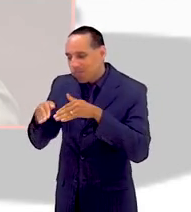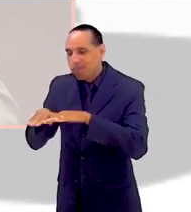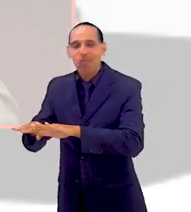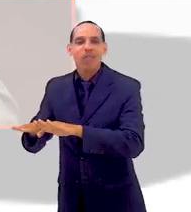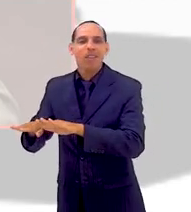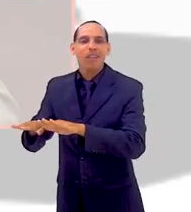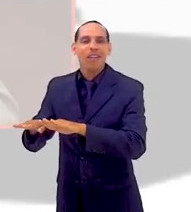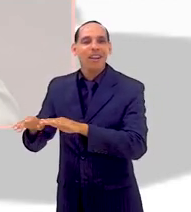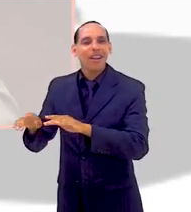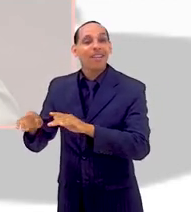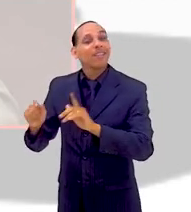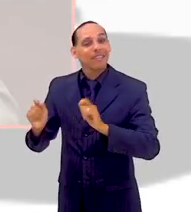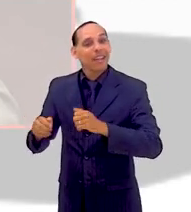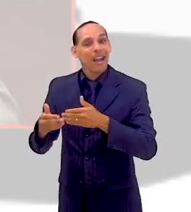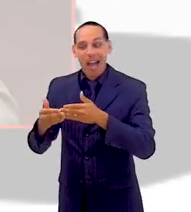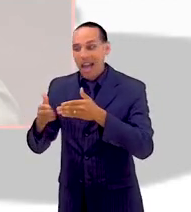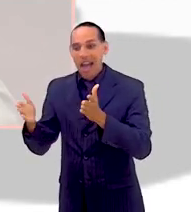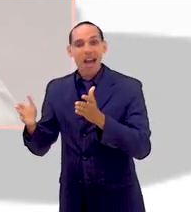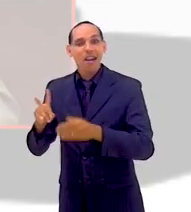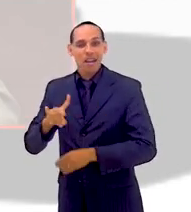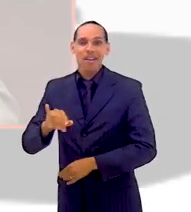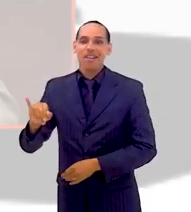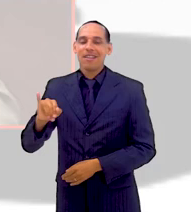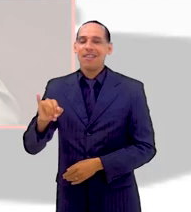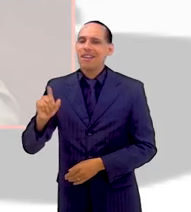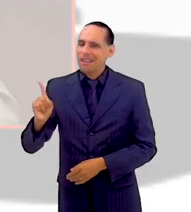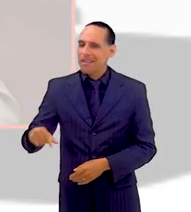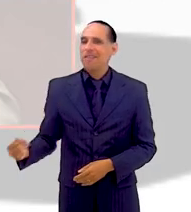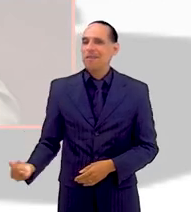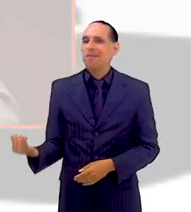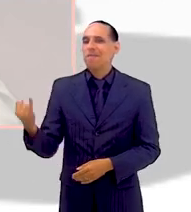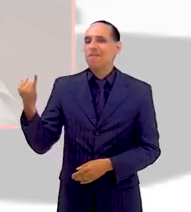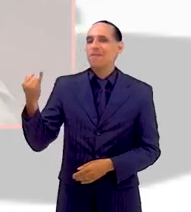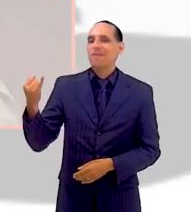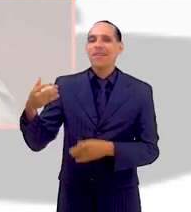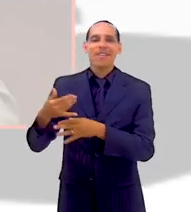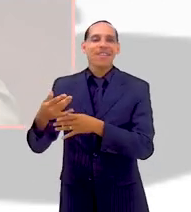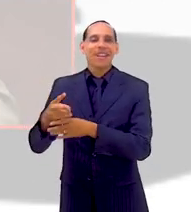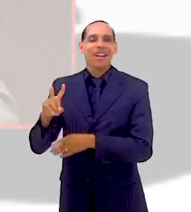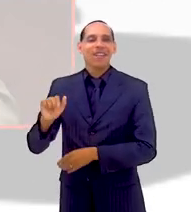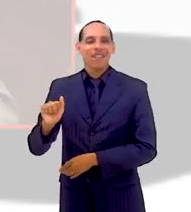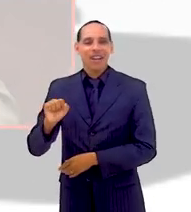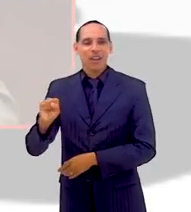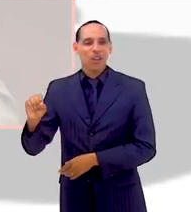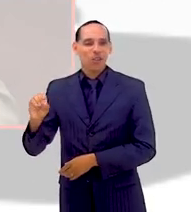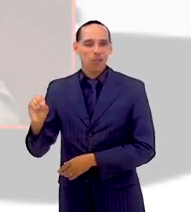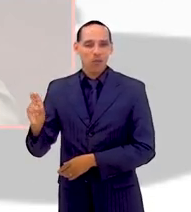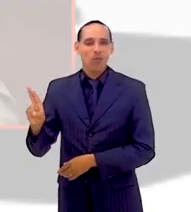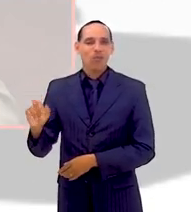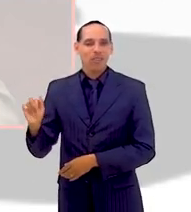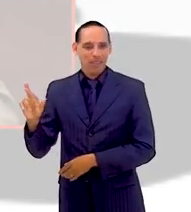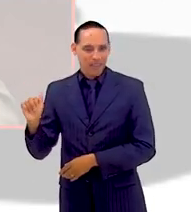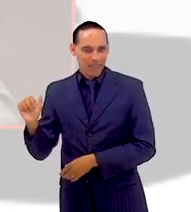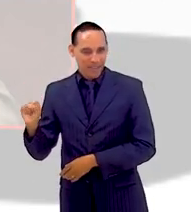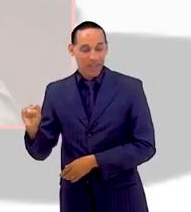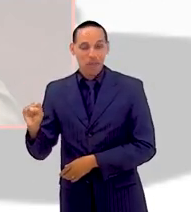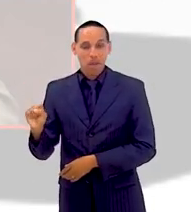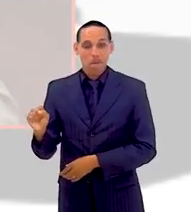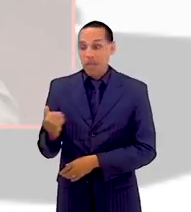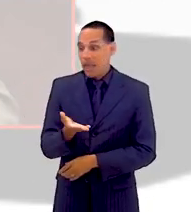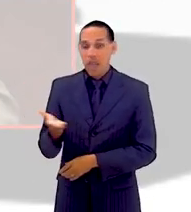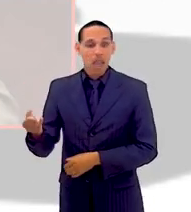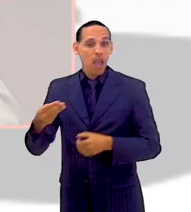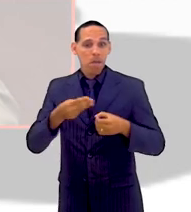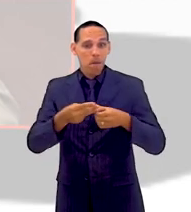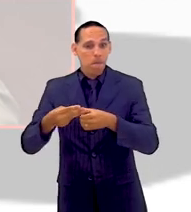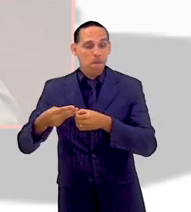já inaugurou, está para ser inaugurado um museu realmente importante na cidade de Vassouras. Ressalto também que esses municípios se organizaram de